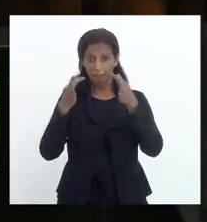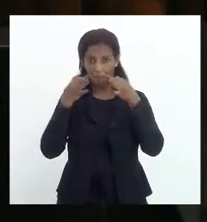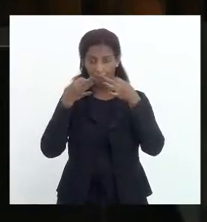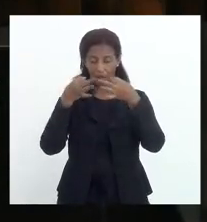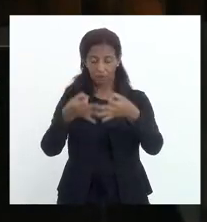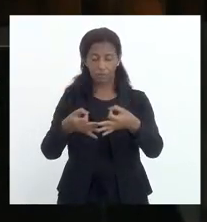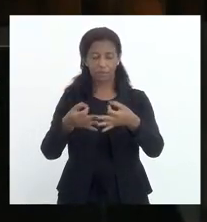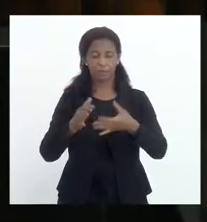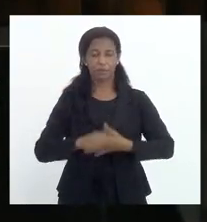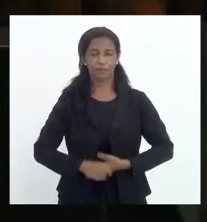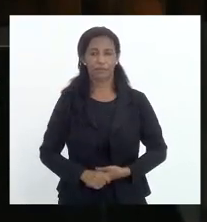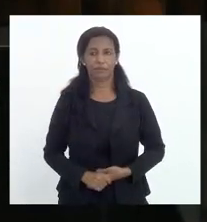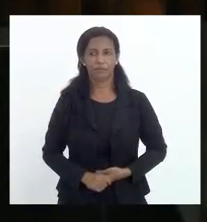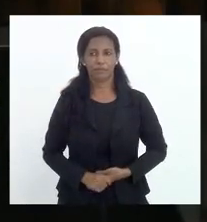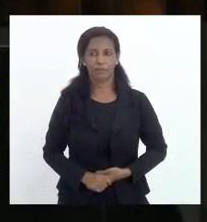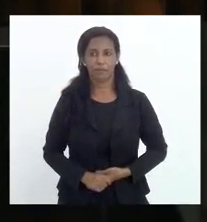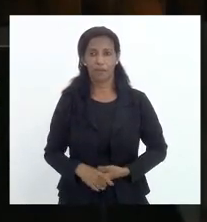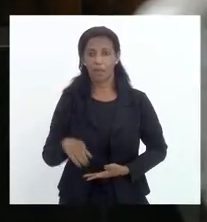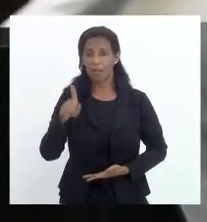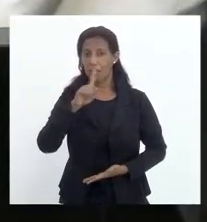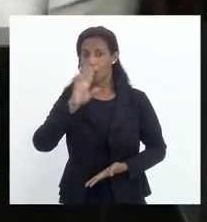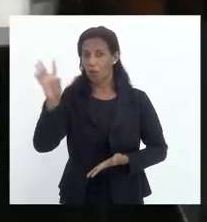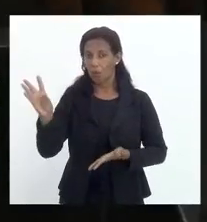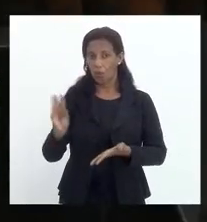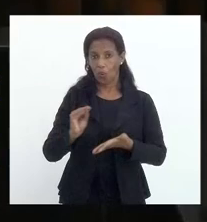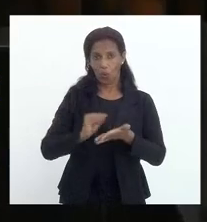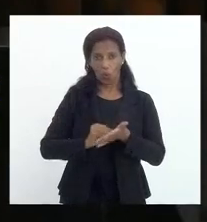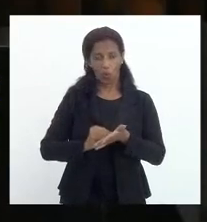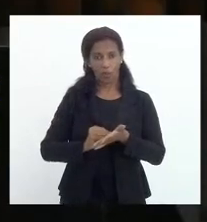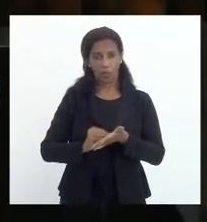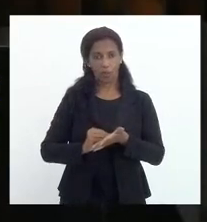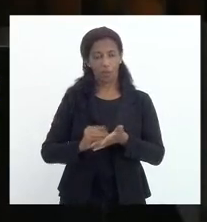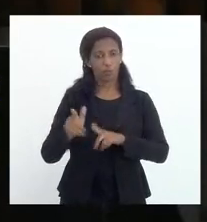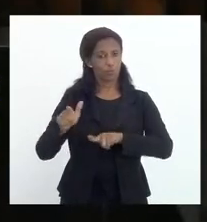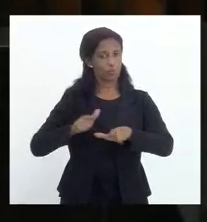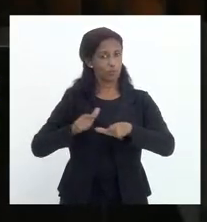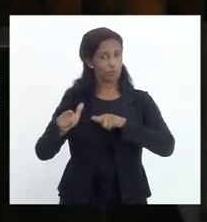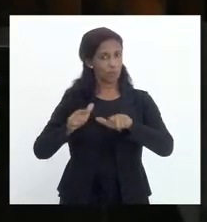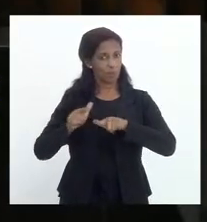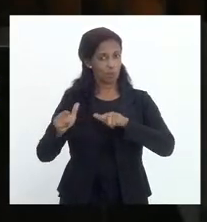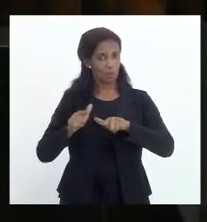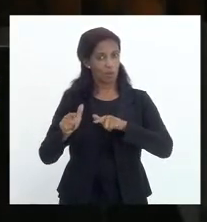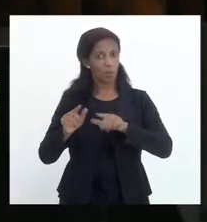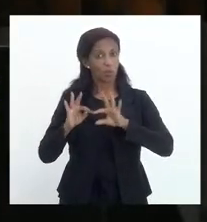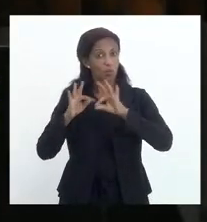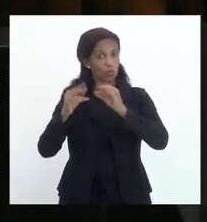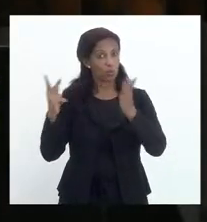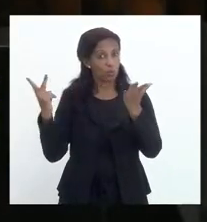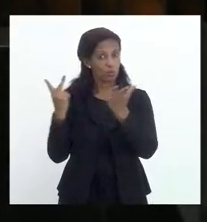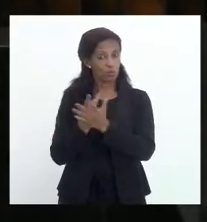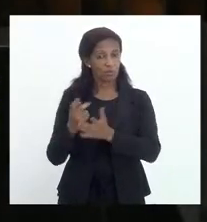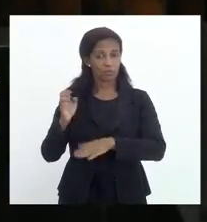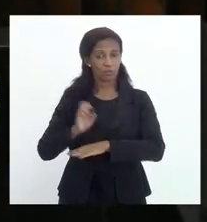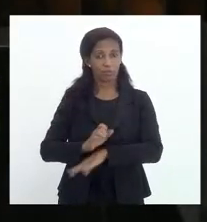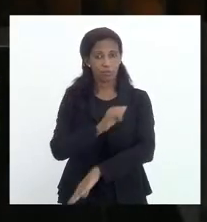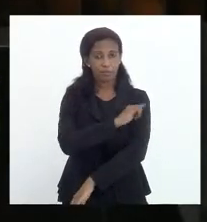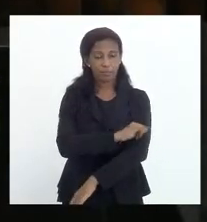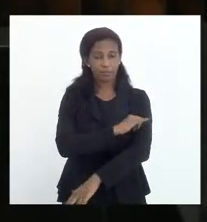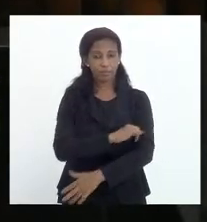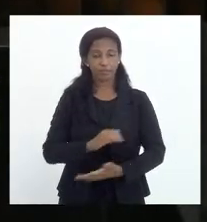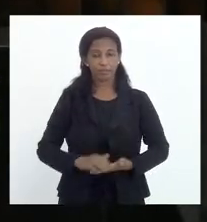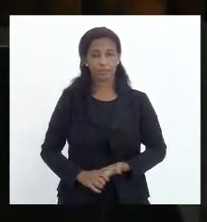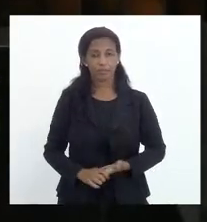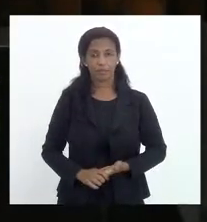atenção, não coloquem na conta dos servidores tudo o que aconteceu nesse Estado do Rio de Janeiro.